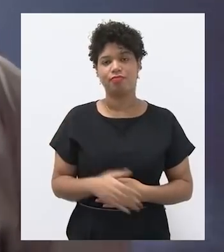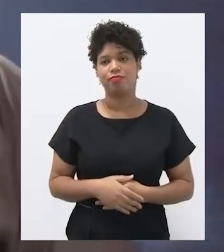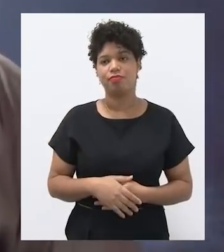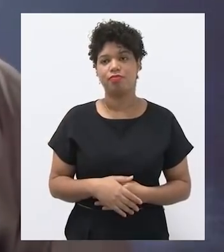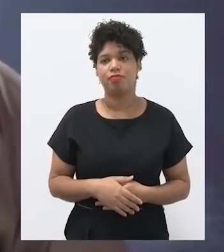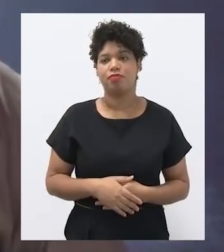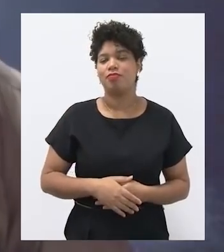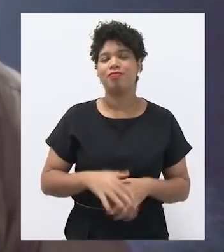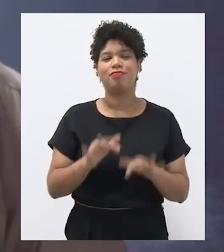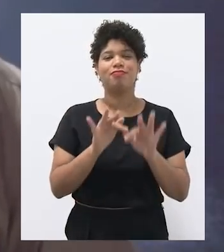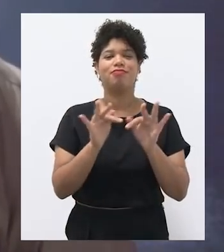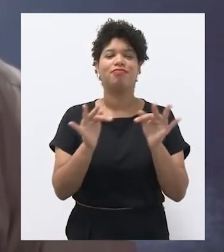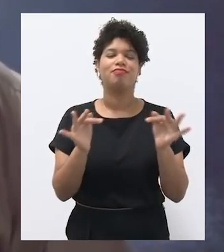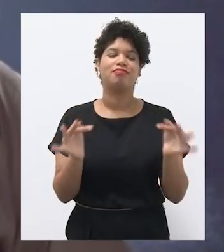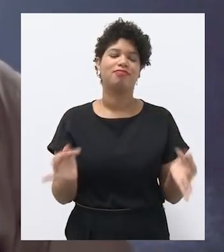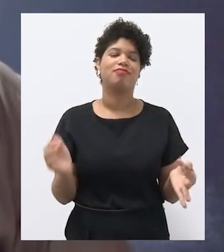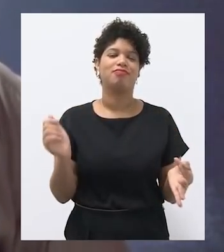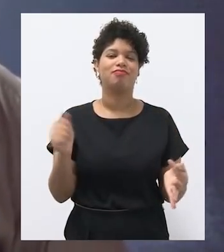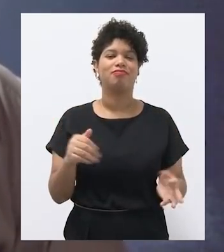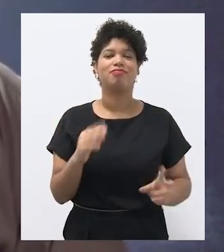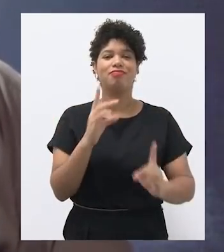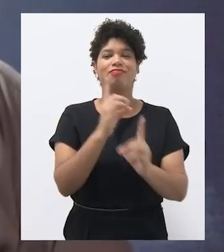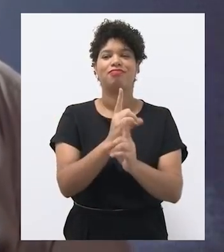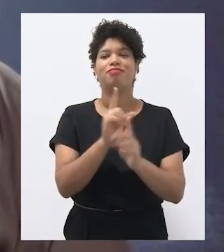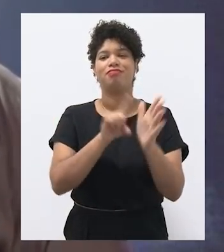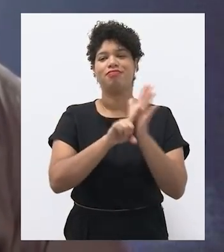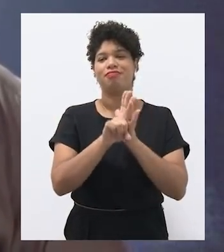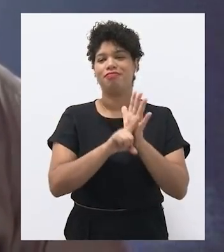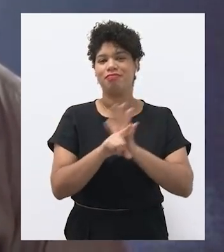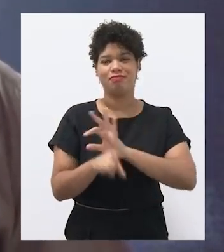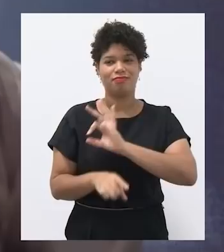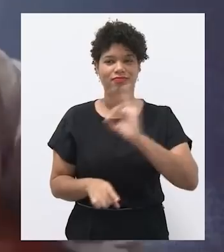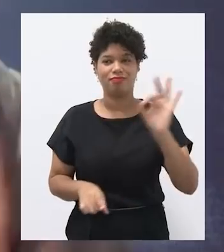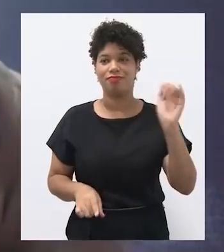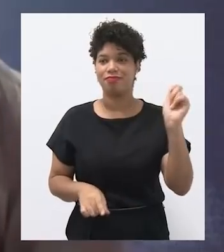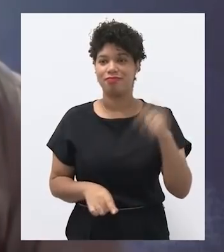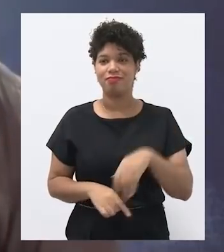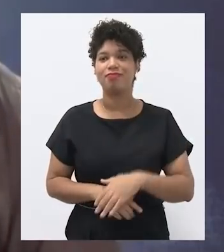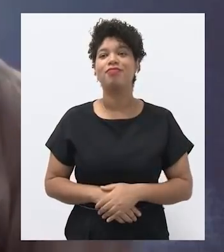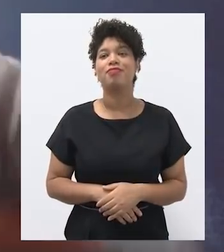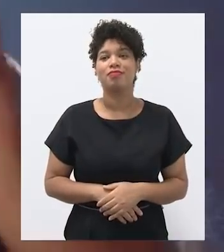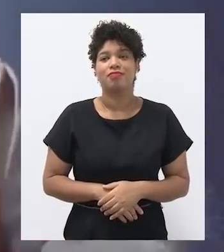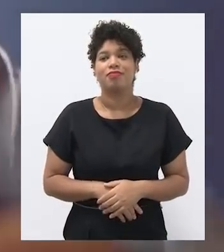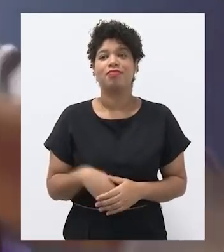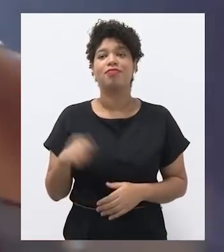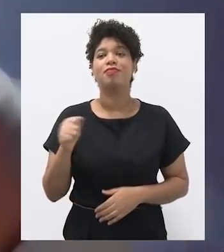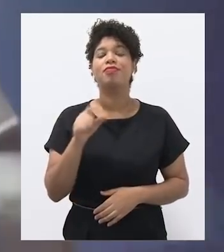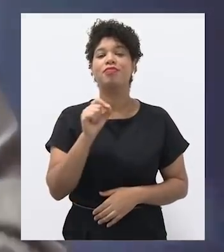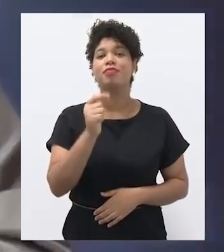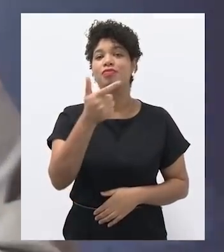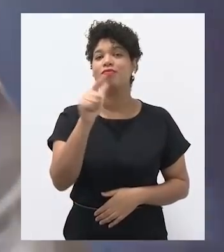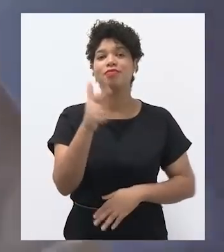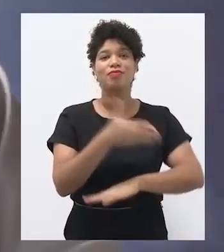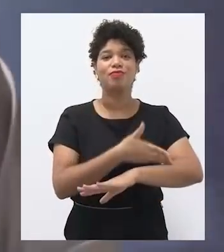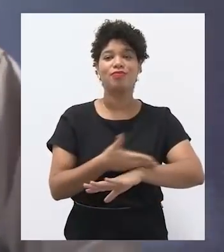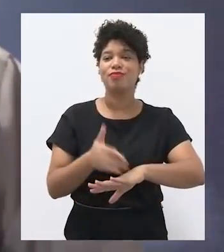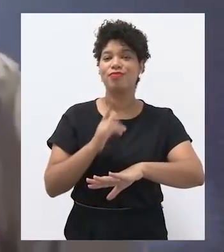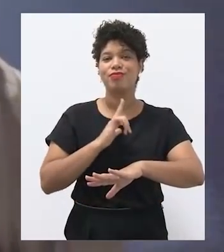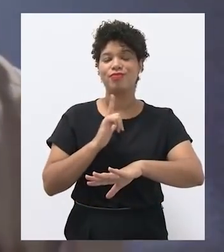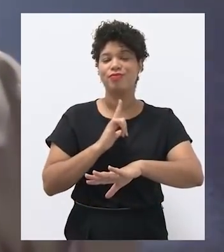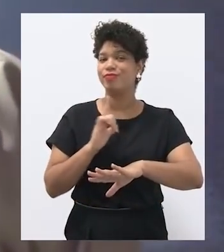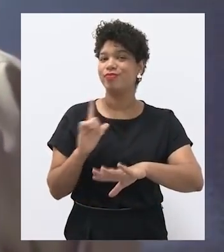ficou simplificado para que o objeto dessa pesquisa fosse realizado. E isso criou, de novo, um novo hábito para